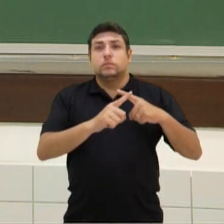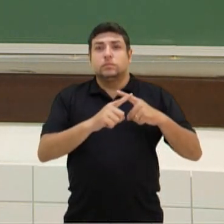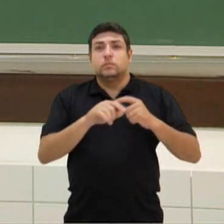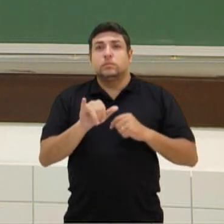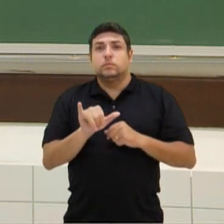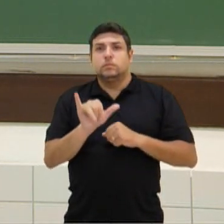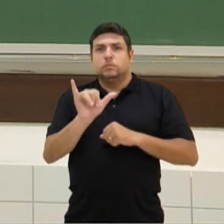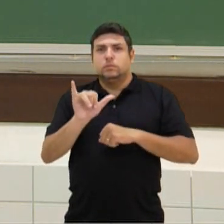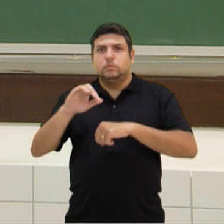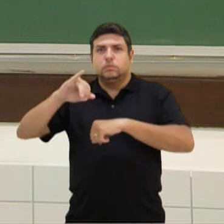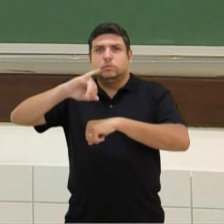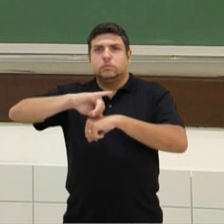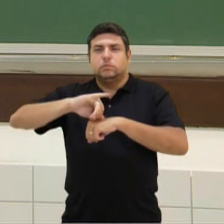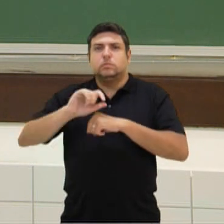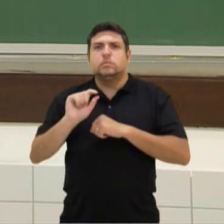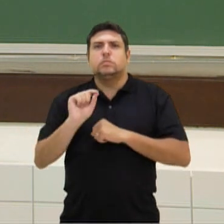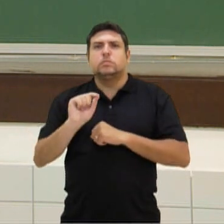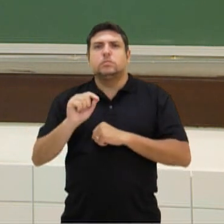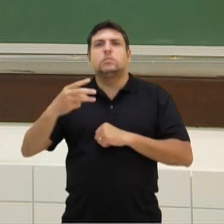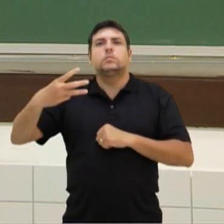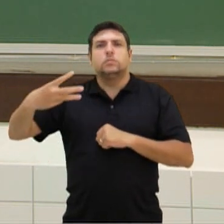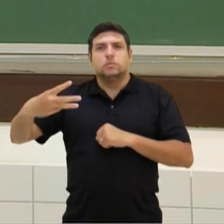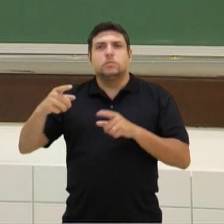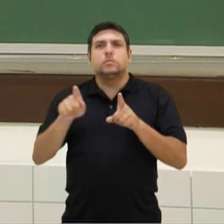do centro, que é 3 também.